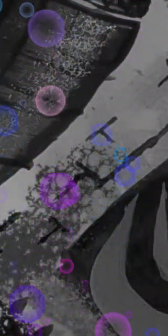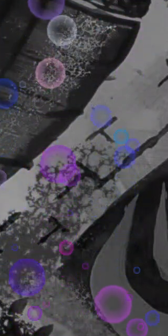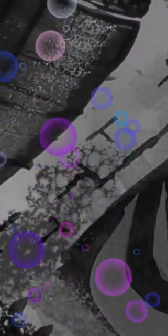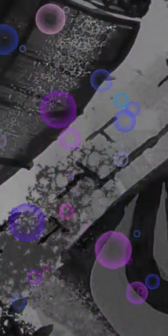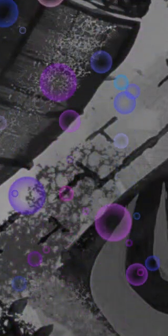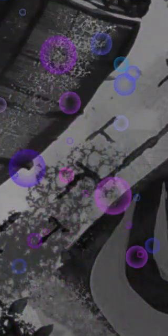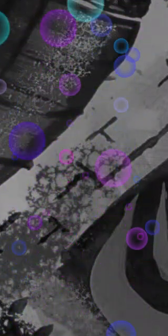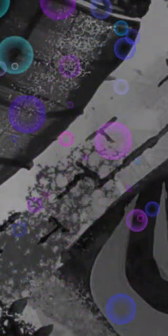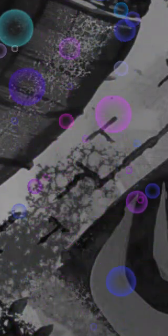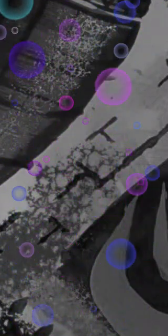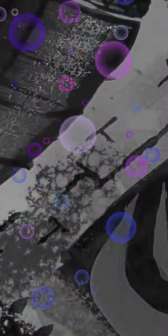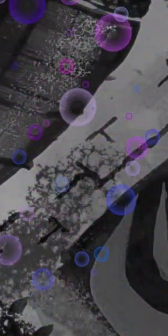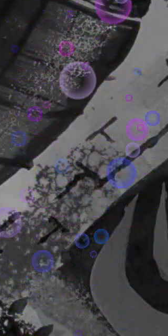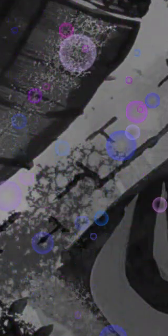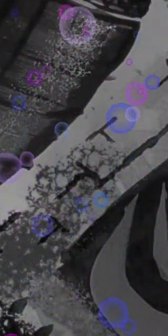2 hours later.